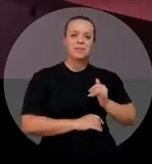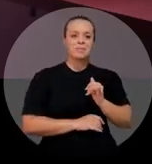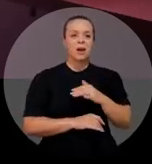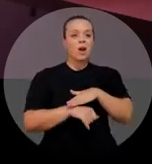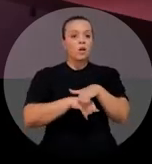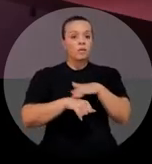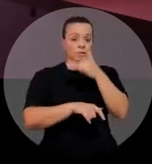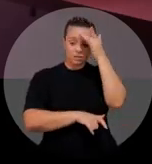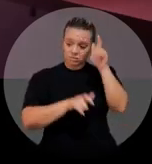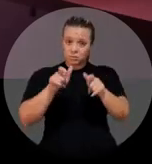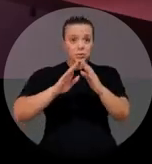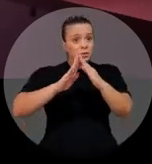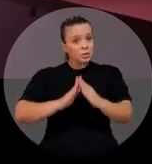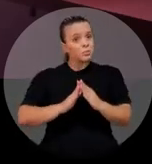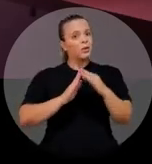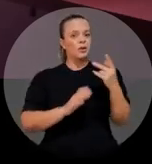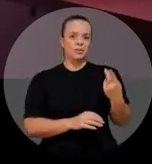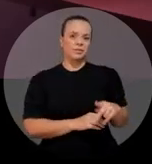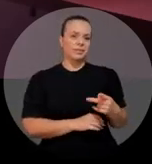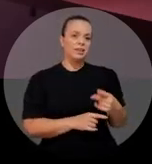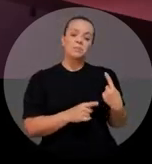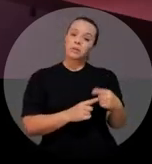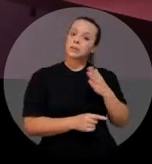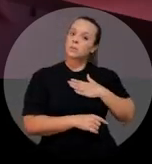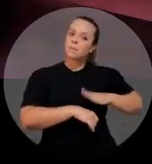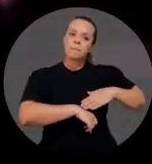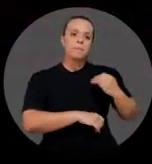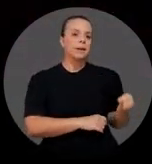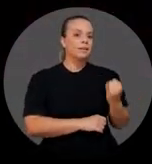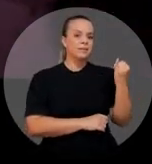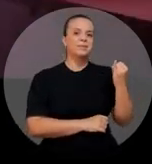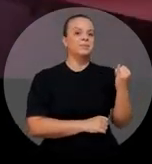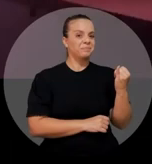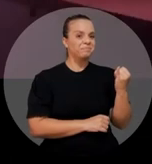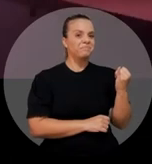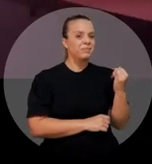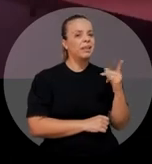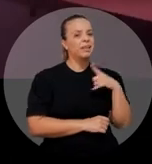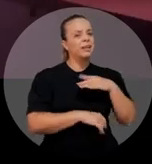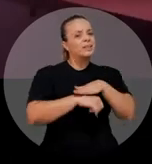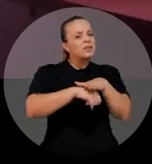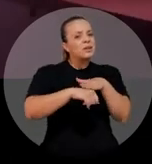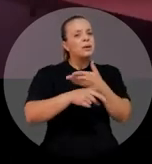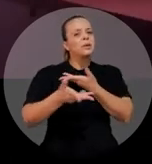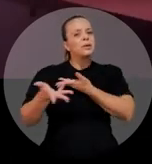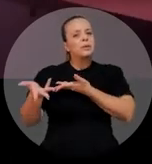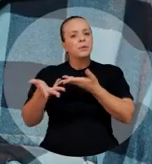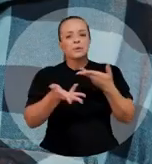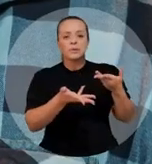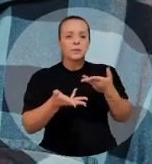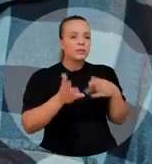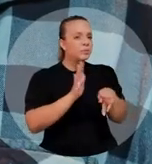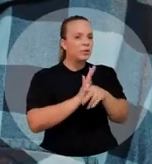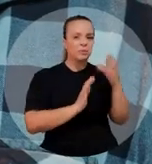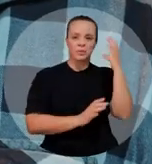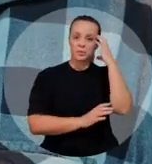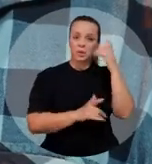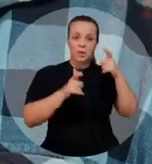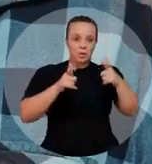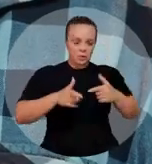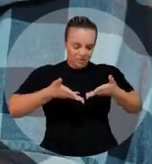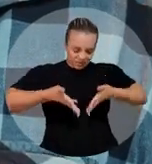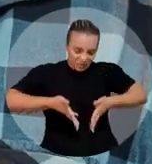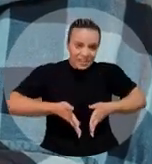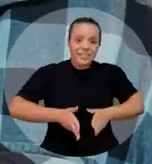com as pessoas daqui, porque é isso que mais me importa atualmente na minha carreira, é esse diálogo que eu posso ter com Cuiabá, que é a cidade